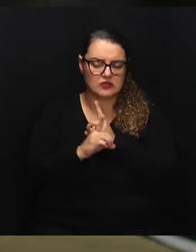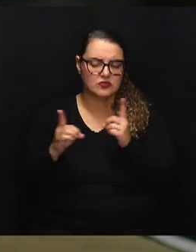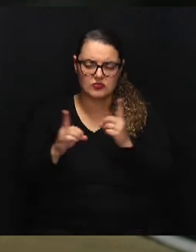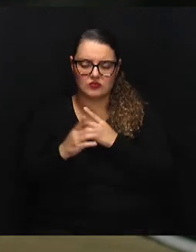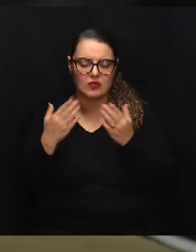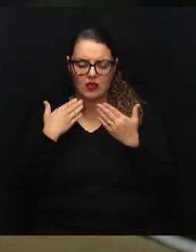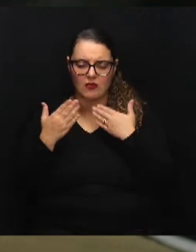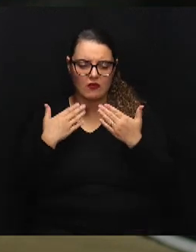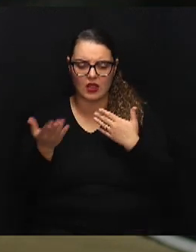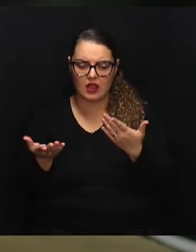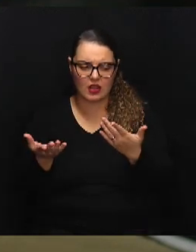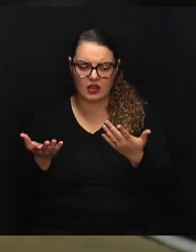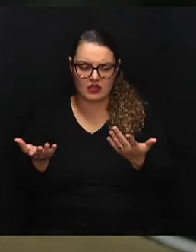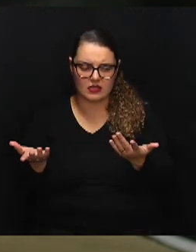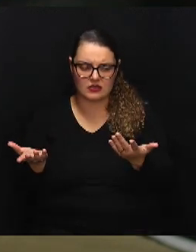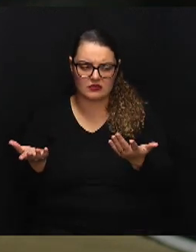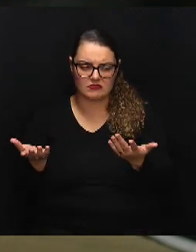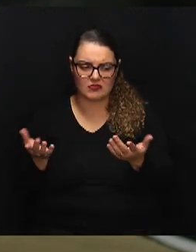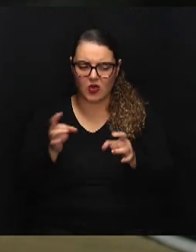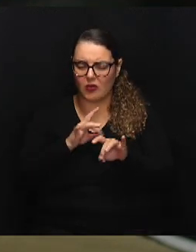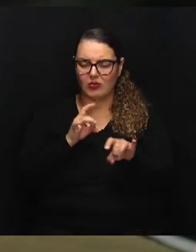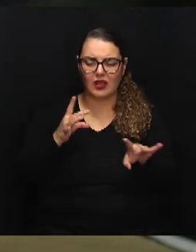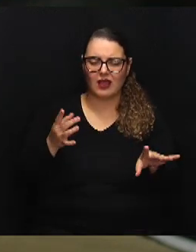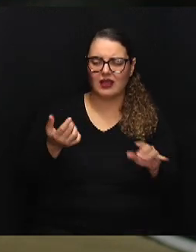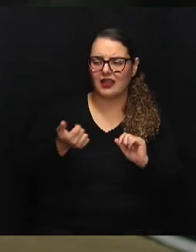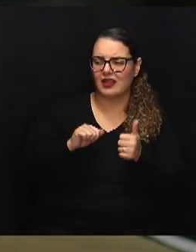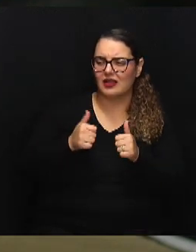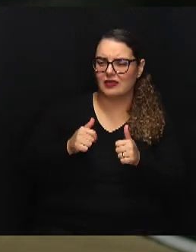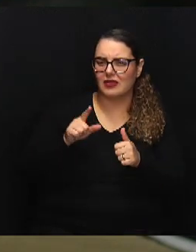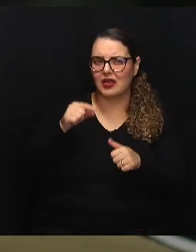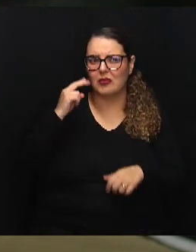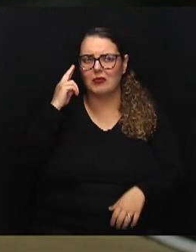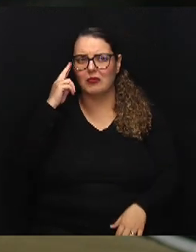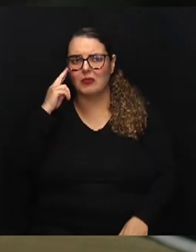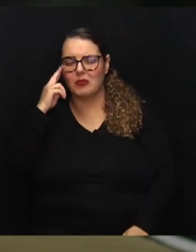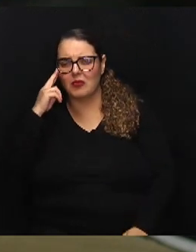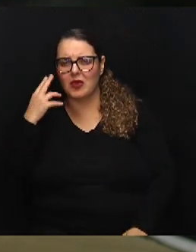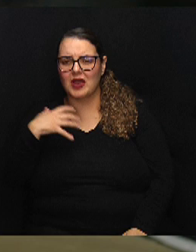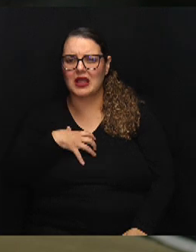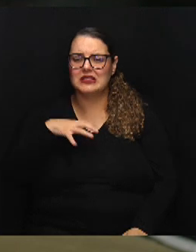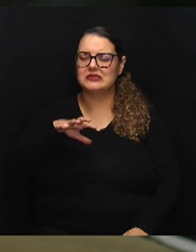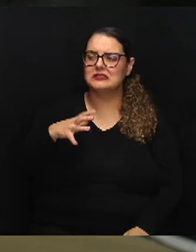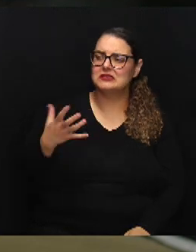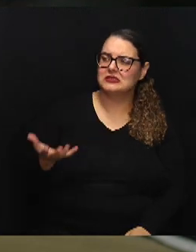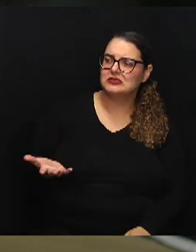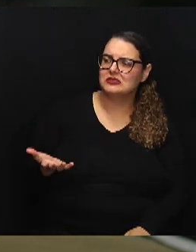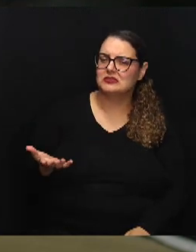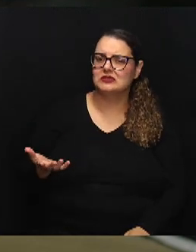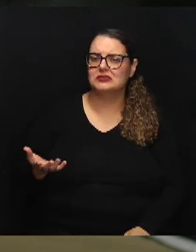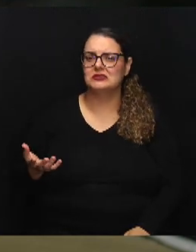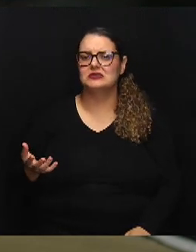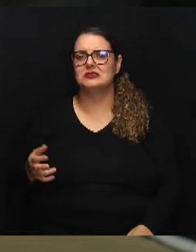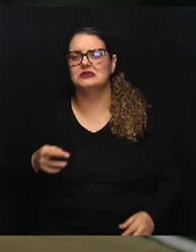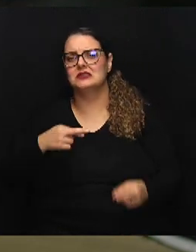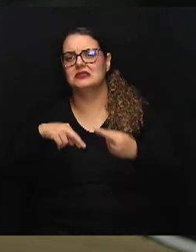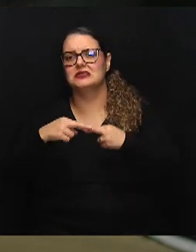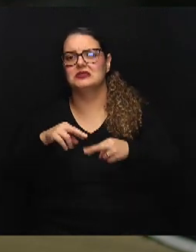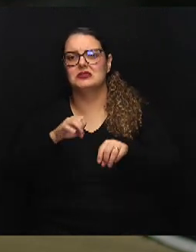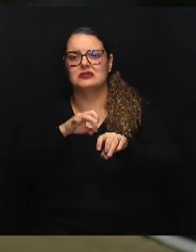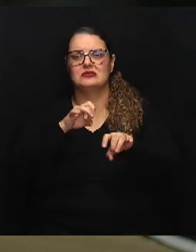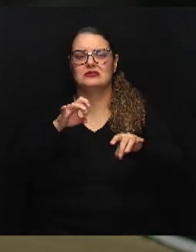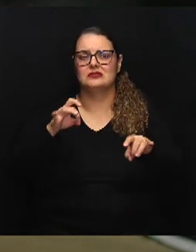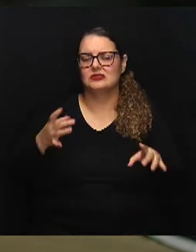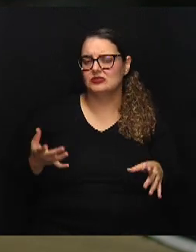Né? Isso, na sua avaliação, seria uma ilusão? É assim mesmo? Essa questão do online,